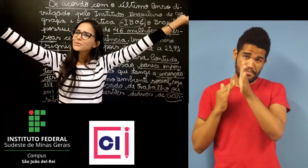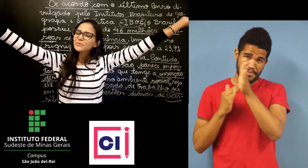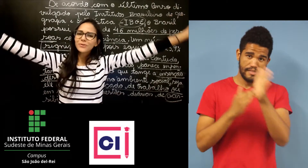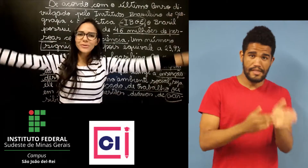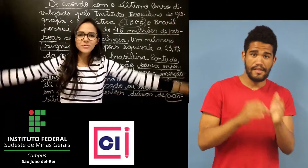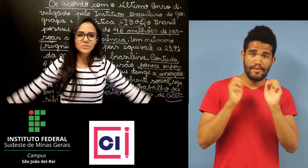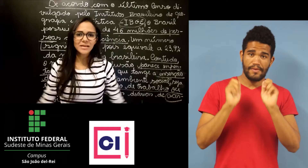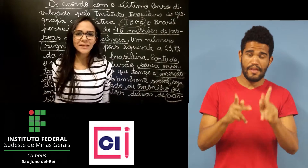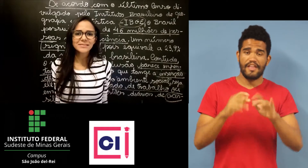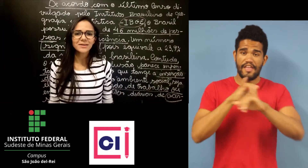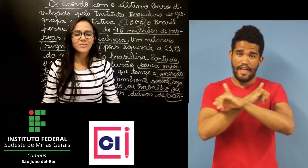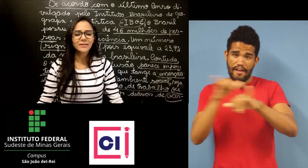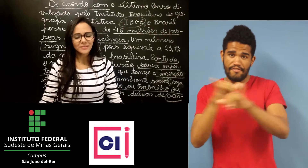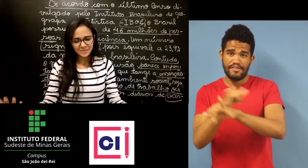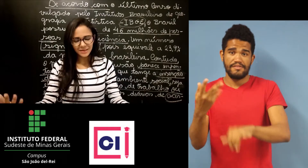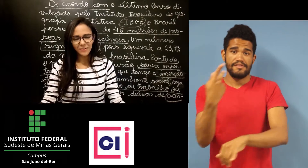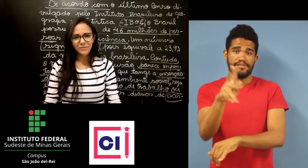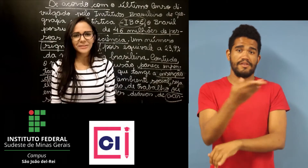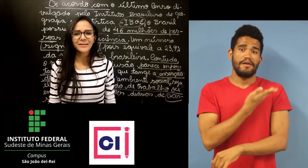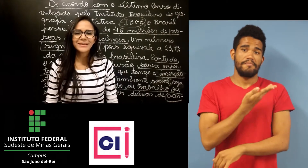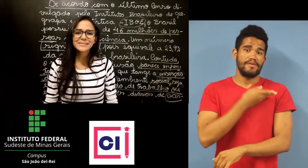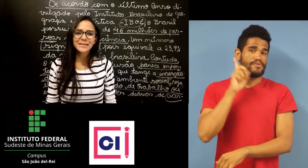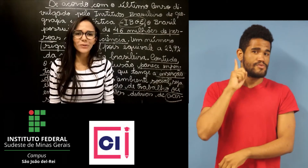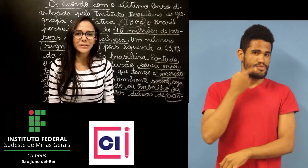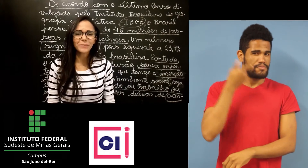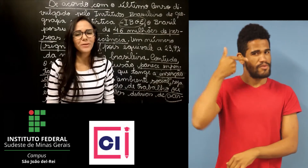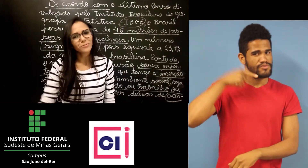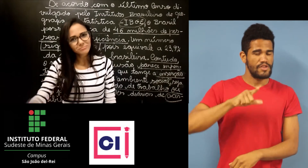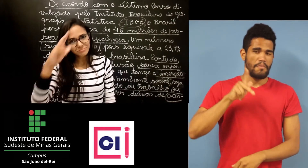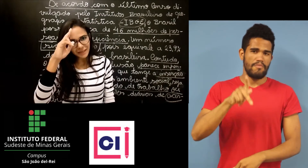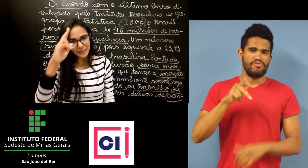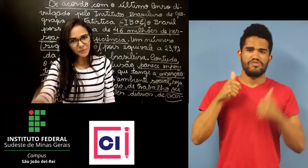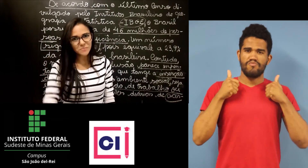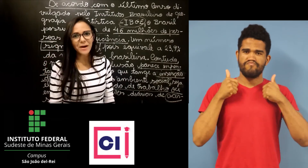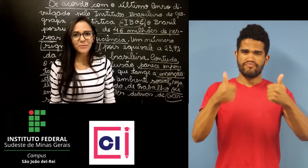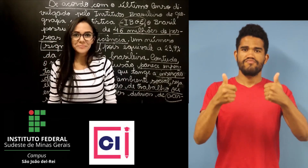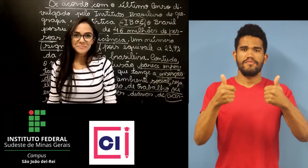E vamos continuar com o nosso curso de redação e tirar onda, tirar nota 1000. Até a próxima aula.